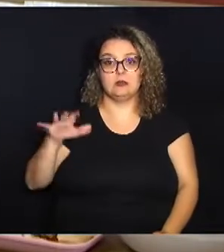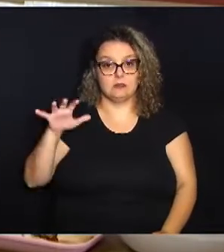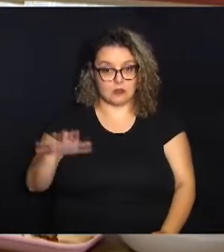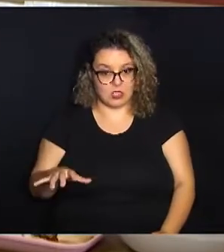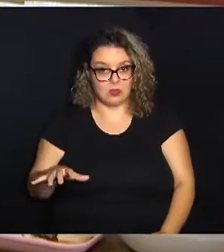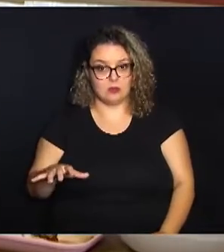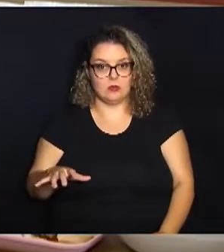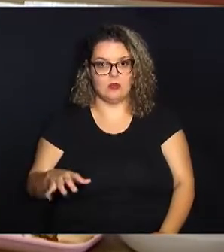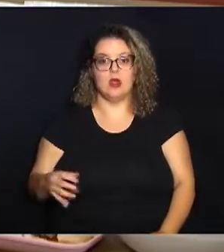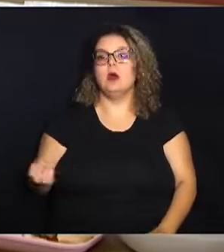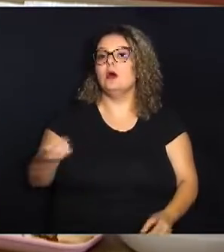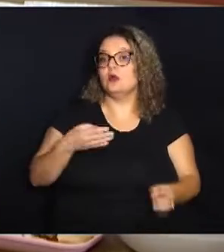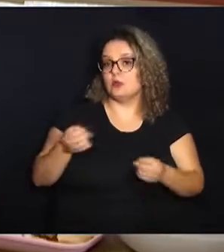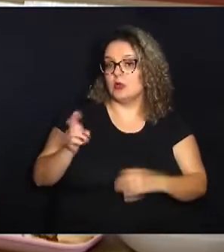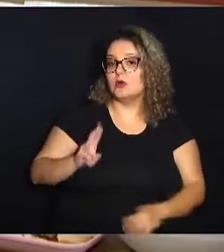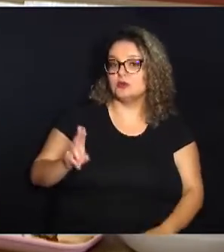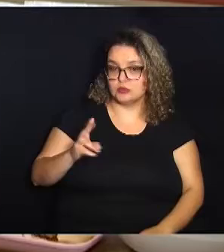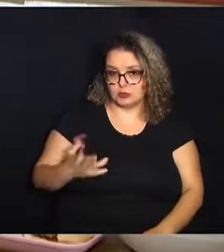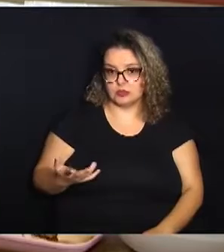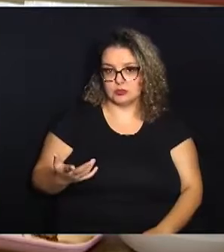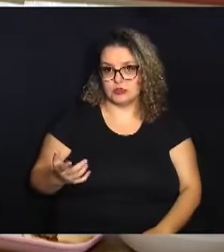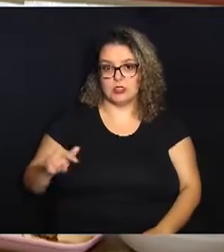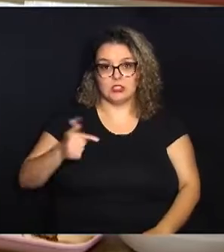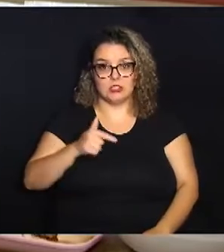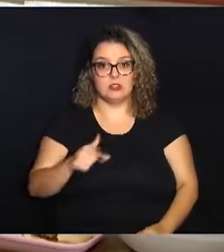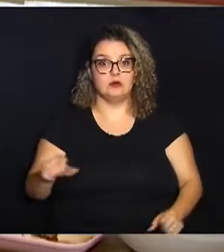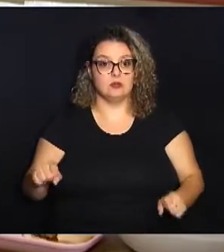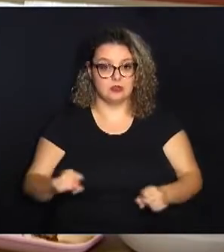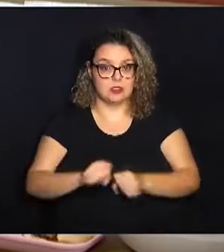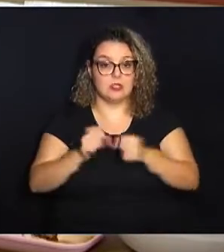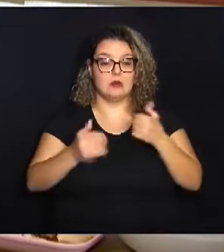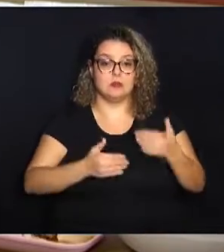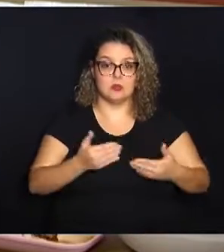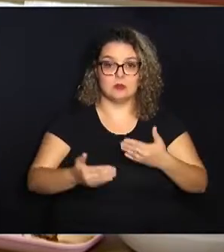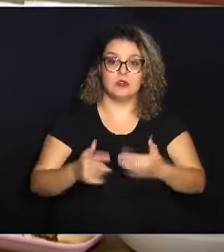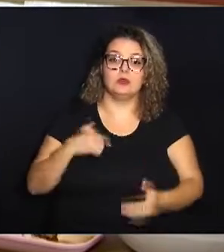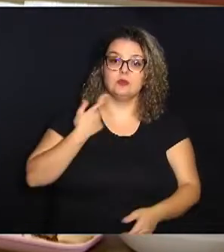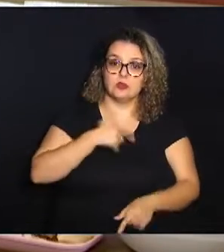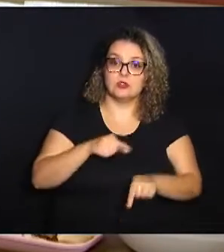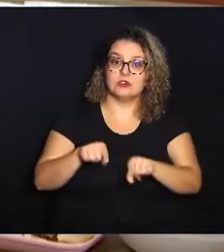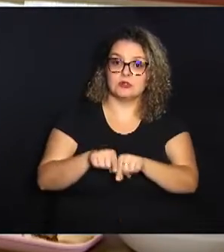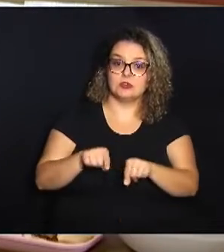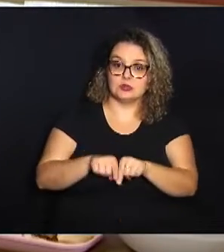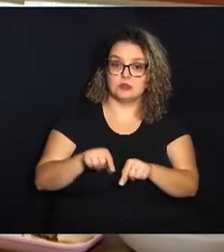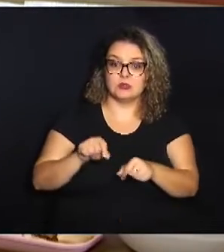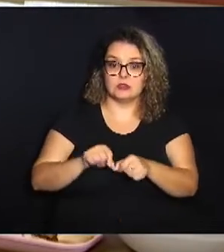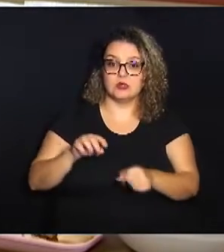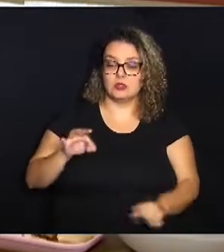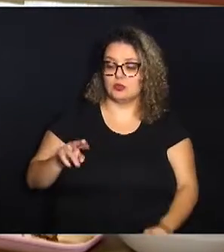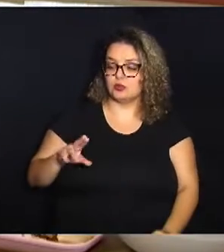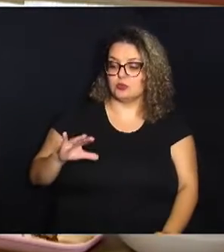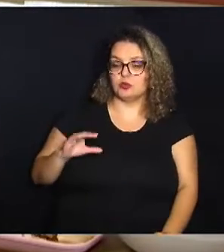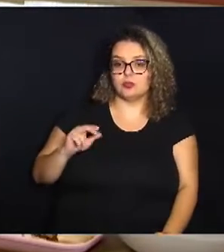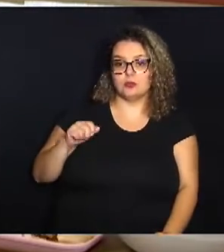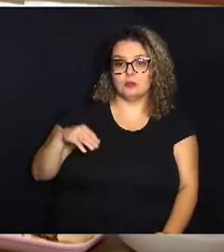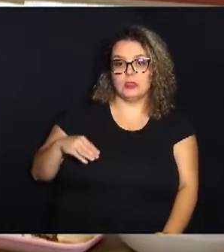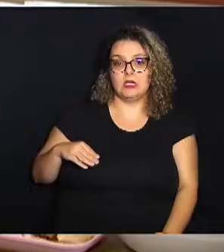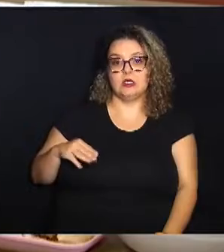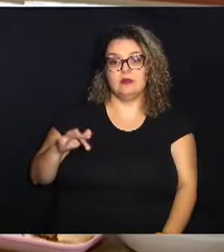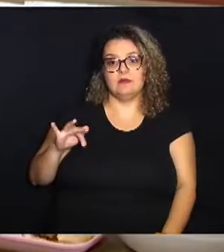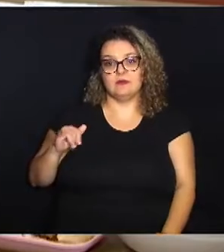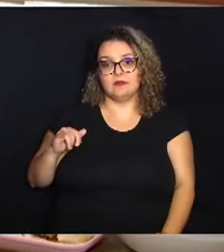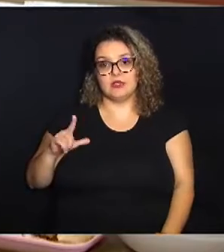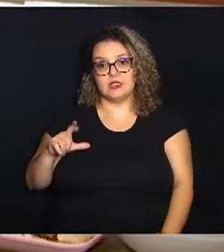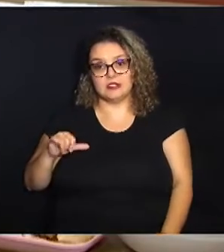poder otimizar isso e não ter quebra de processo, nós também fazemos o tucumã liofilizado, açaí liofilizado, e